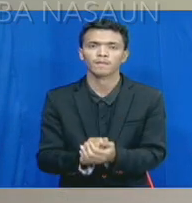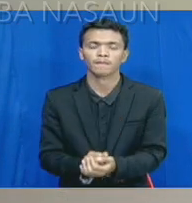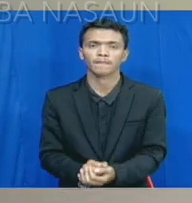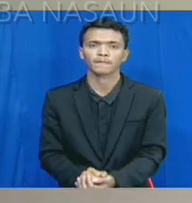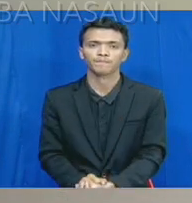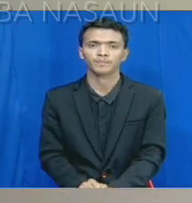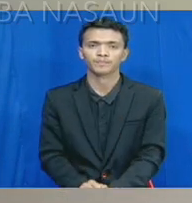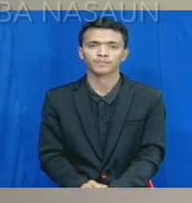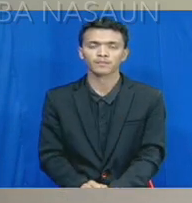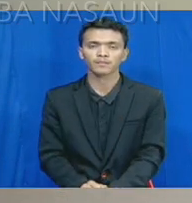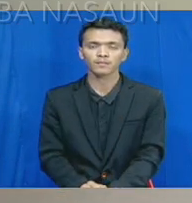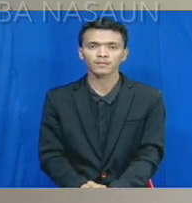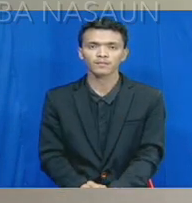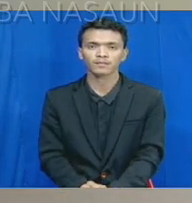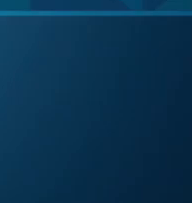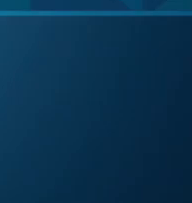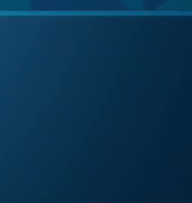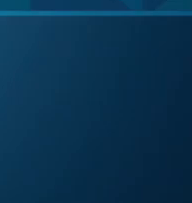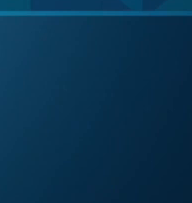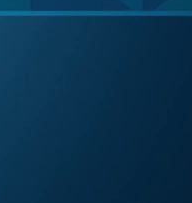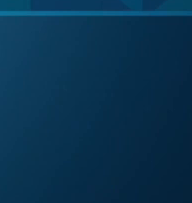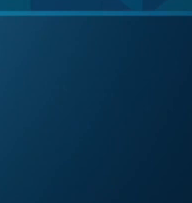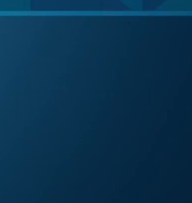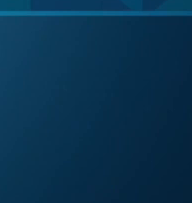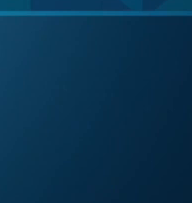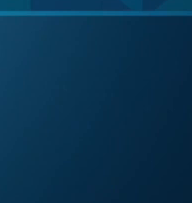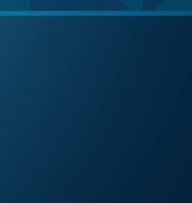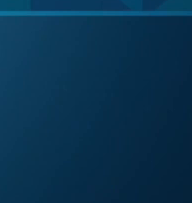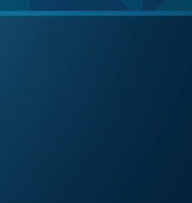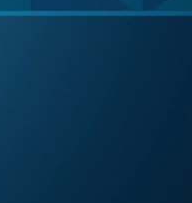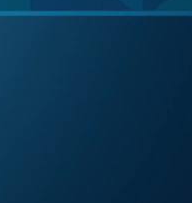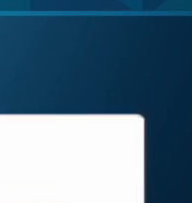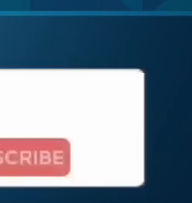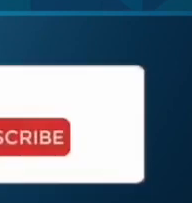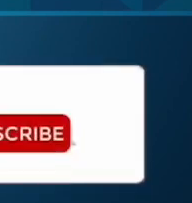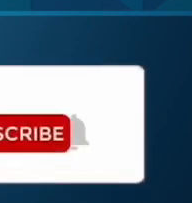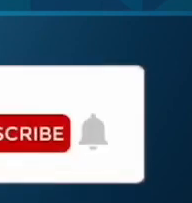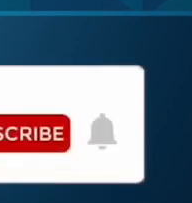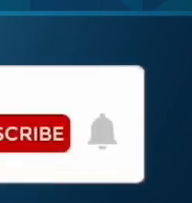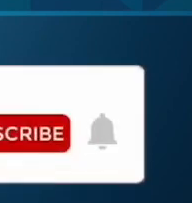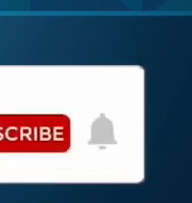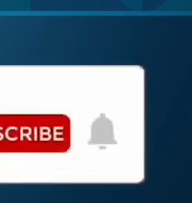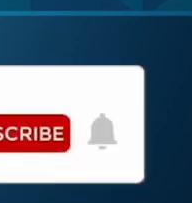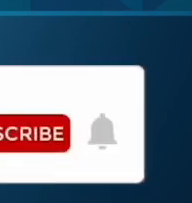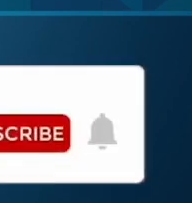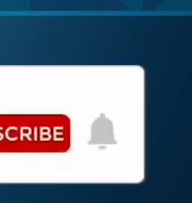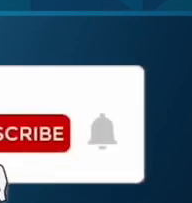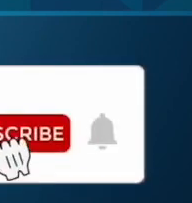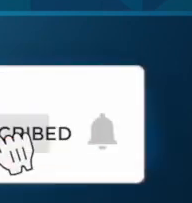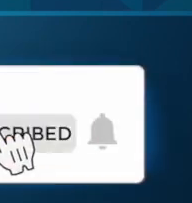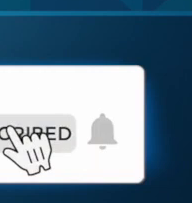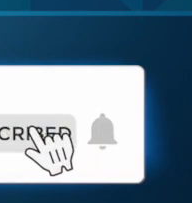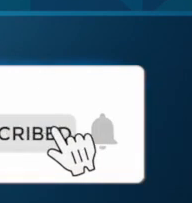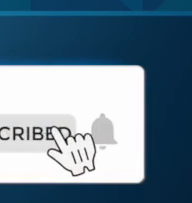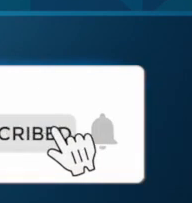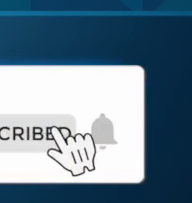Bikeke Basilio de Carvalho RTTL. Atu retang informação factuais no atuais, keta haluha